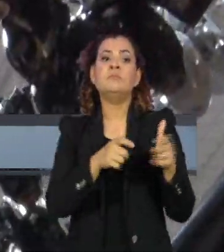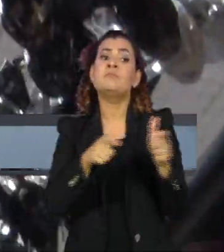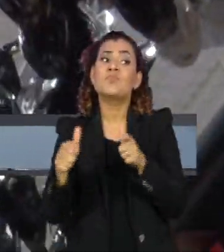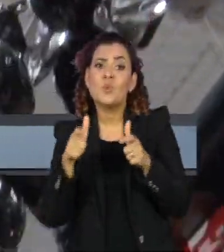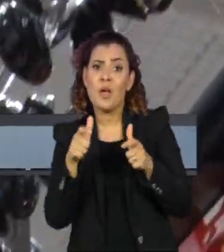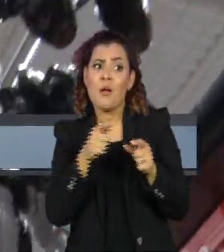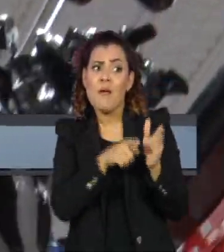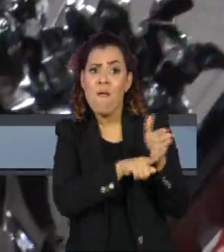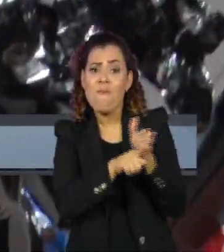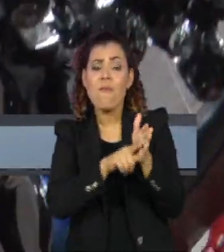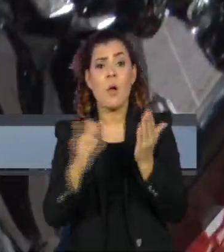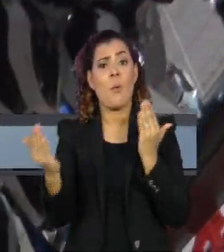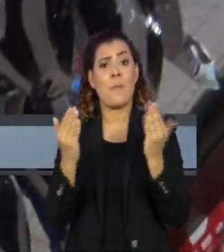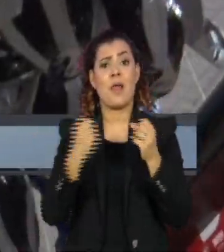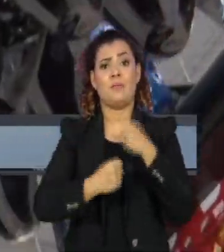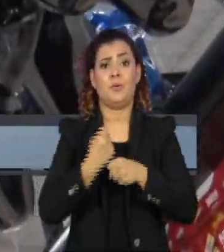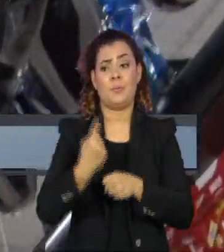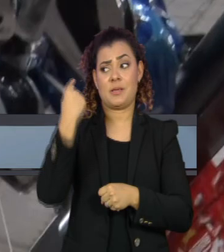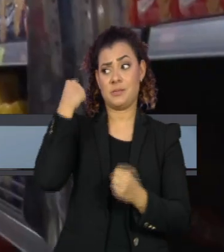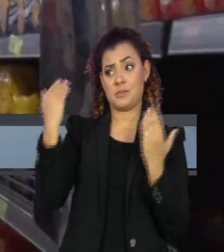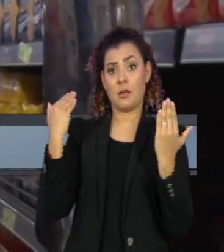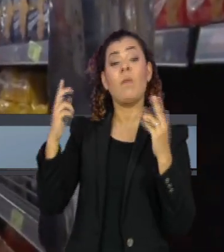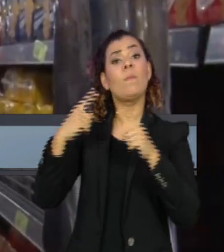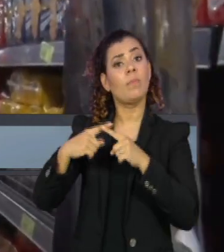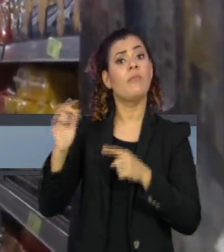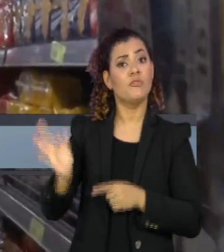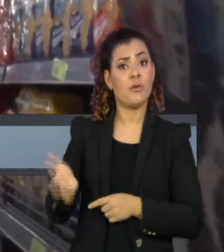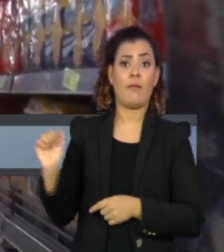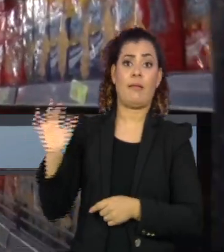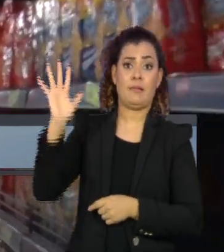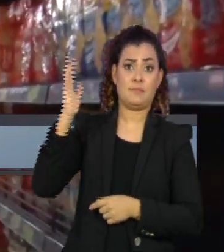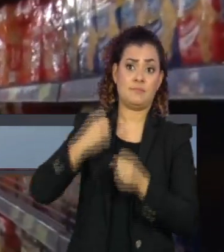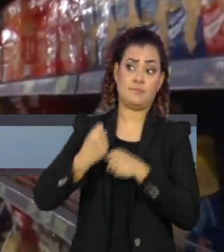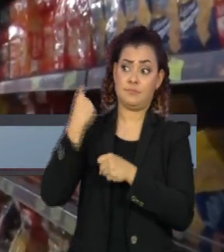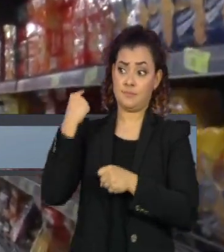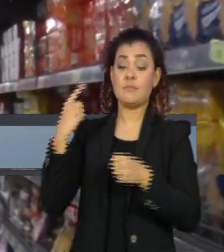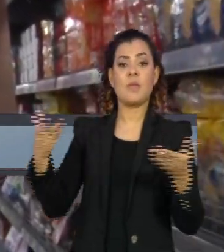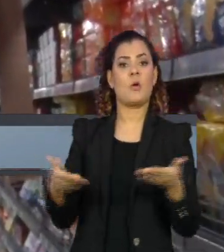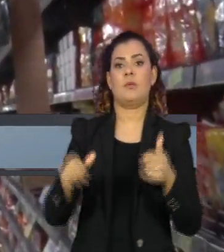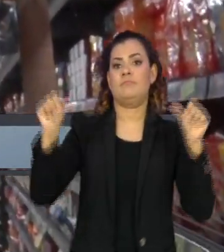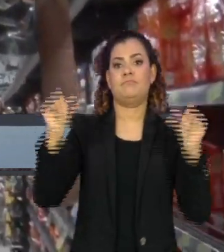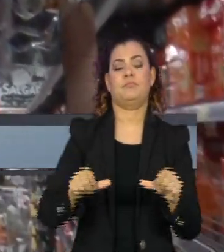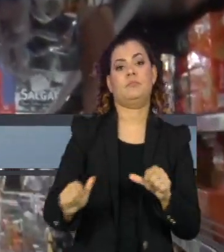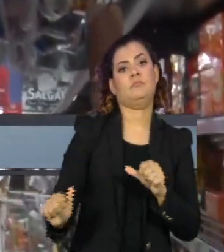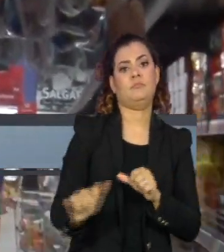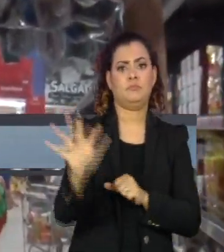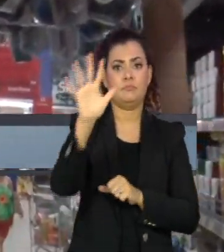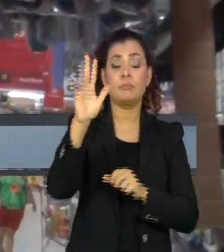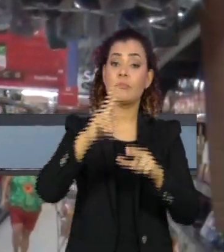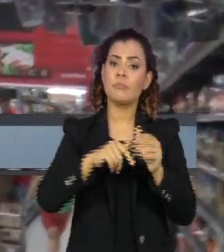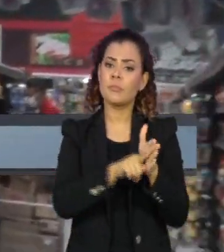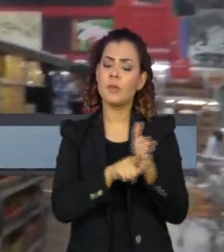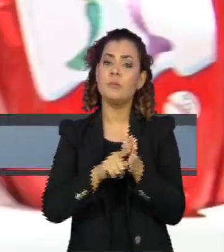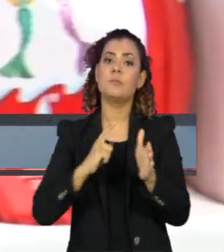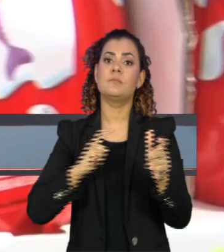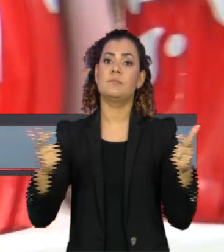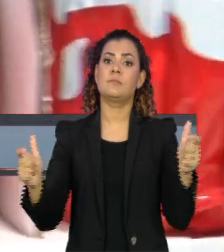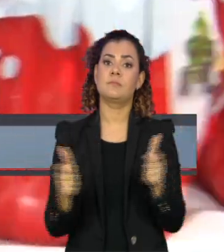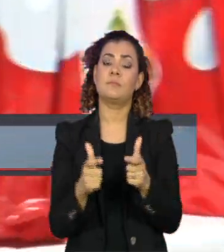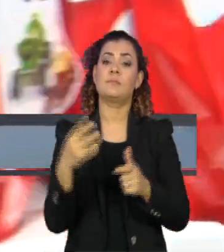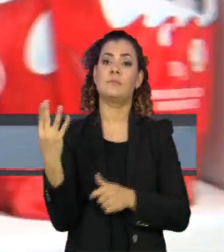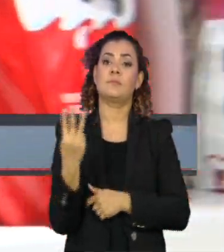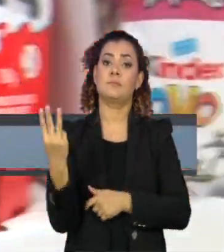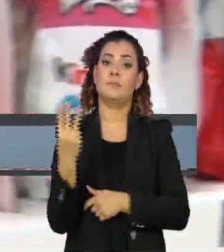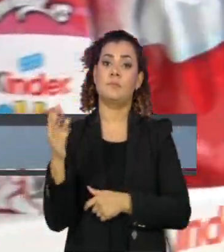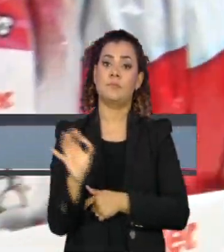em relação ao ano passado, quando já estávamos na pandemia. A consultoria Boa Vista divulgou queda de